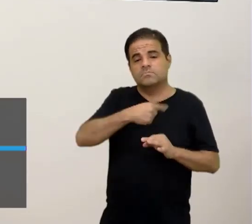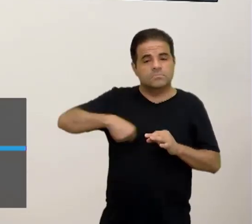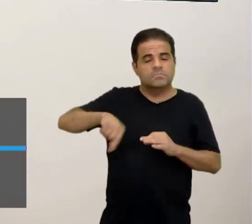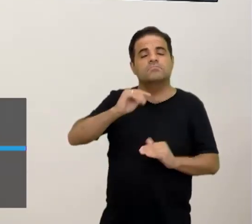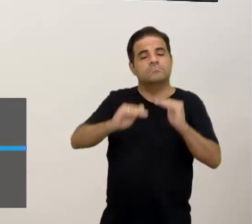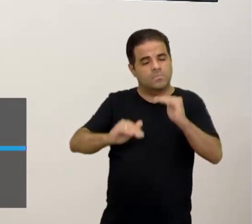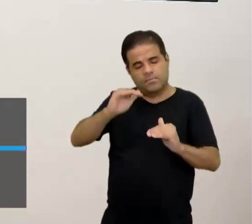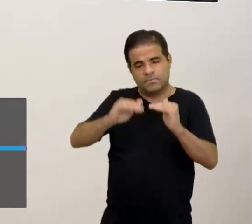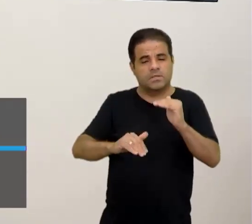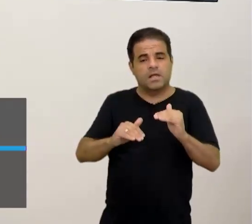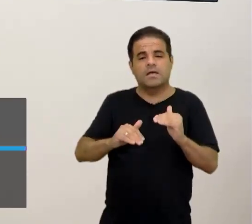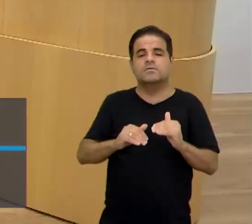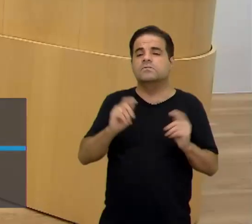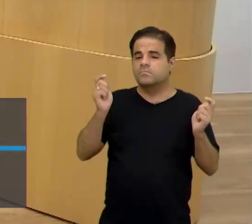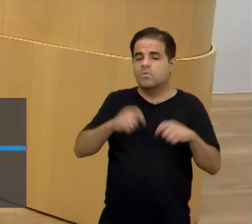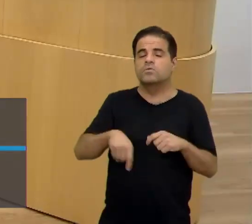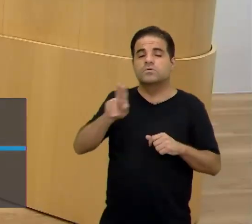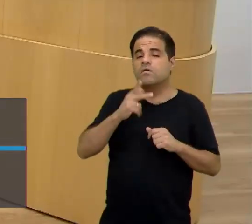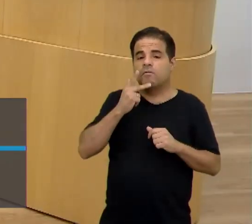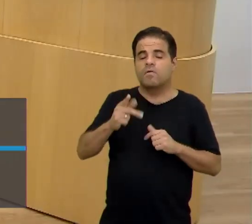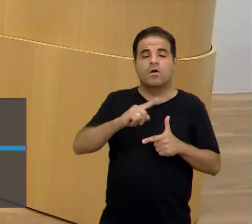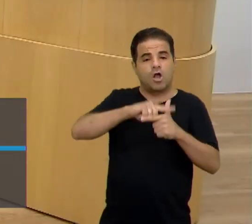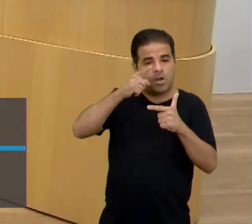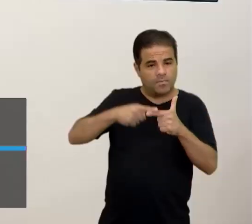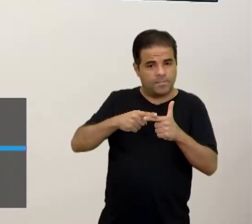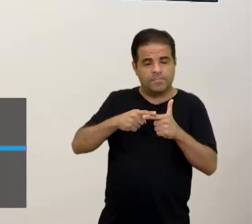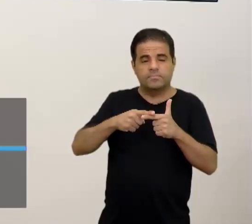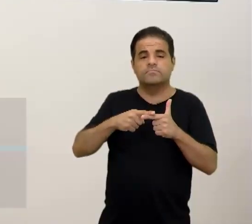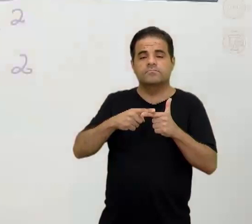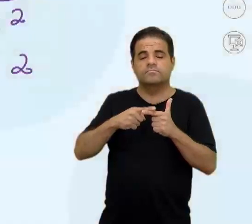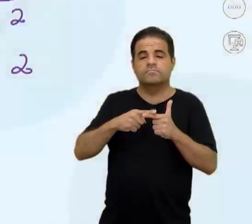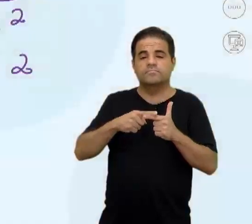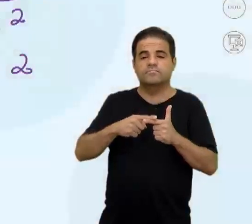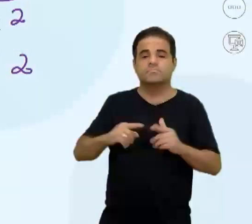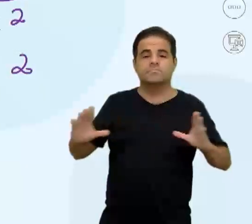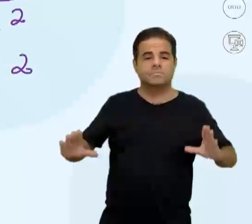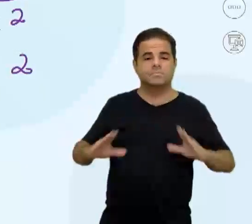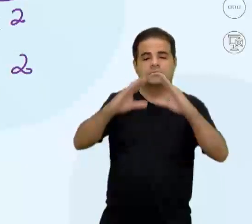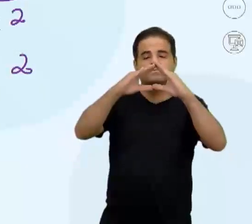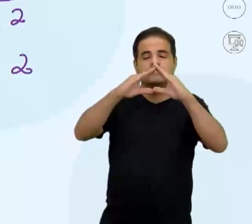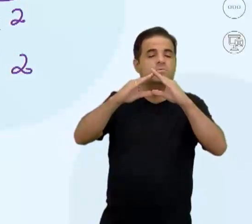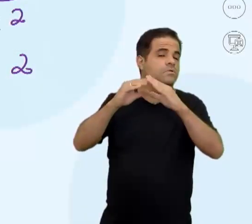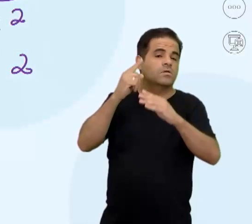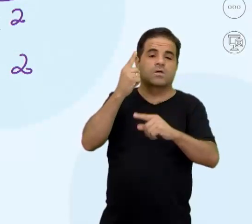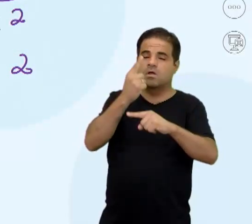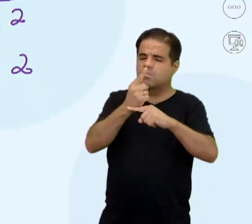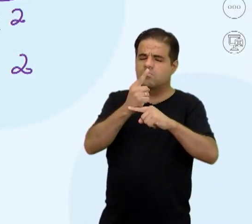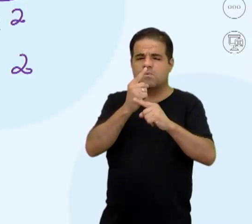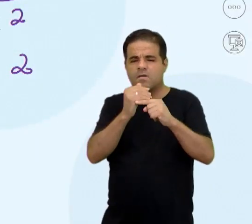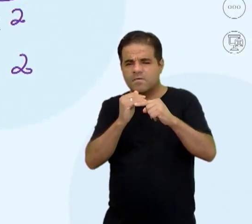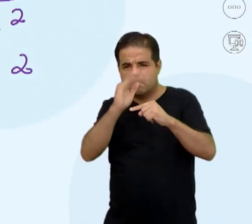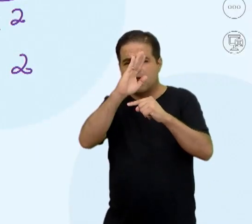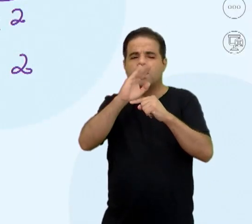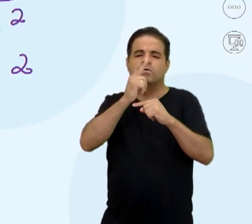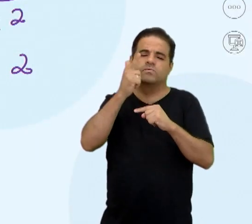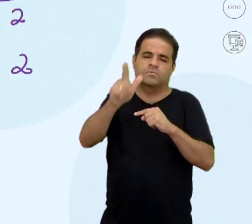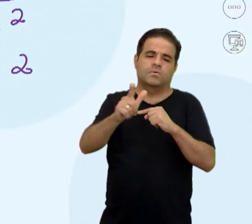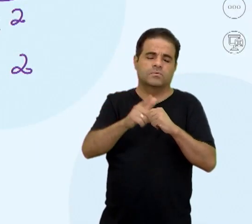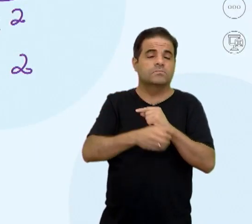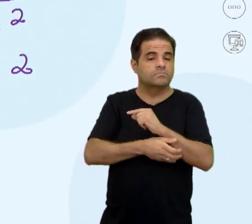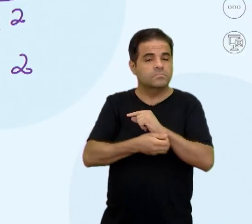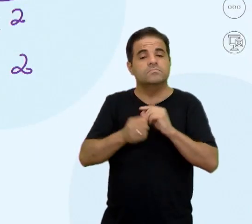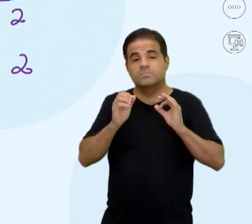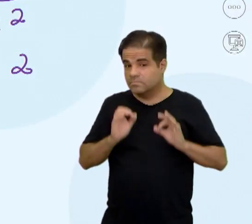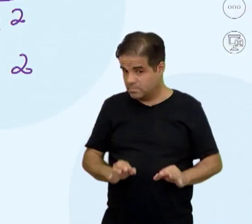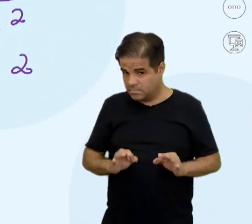são proporcionais. Perfeito. A gente pode dizer que o triângulo maior aqui é uma vez e um pouquinho maior que o outro. Sim.